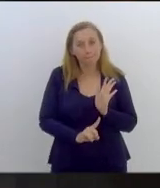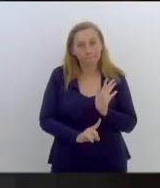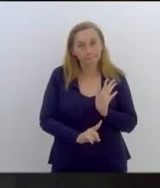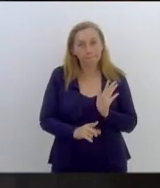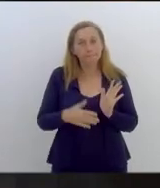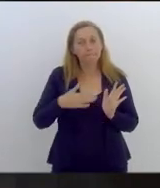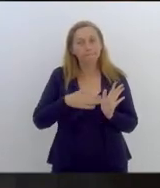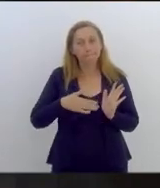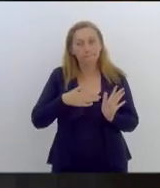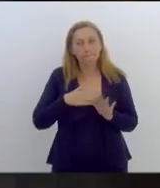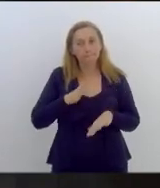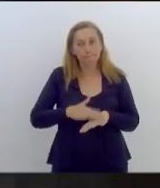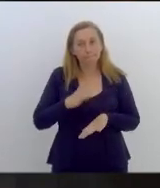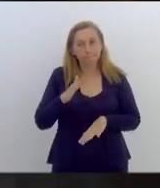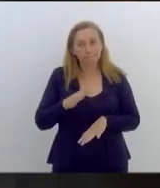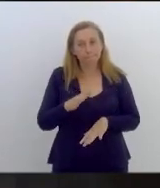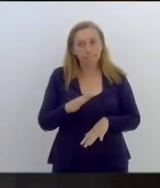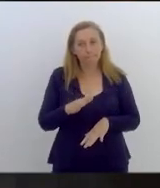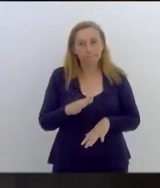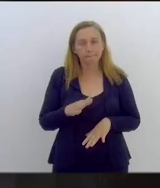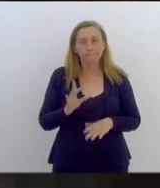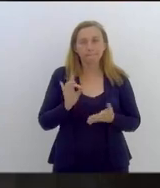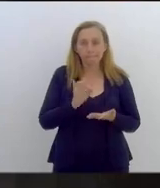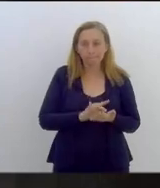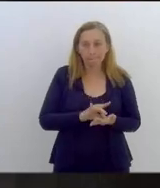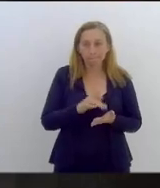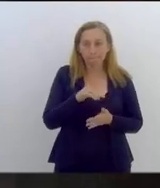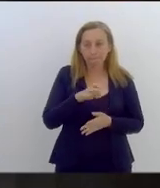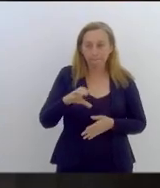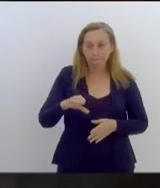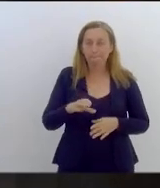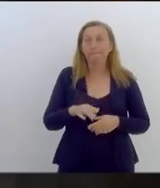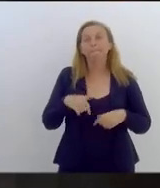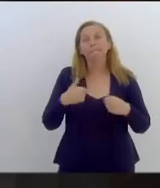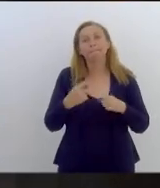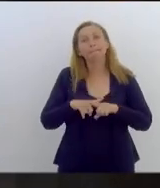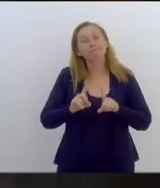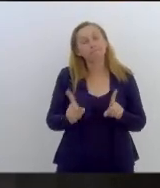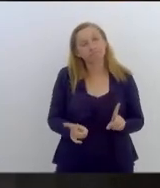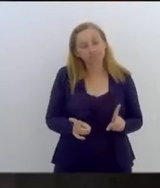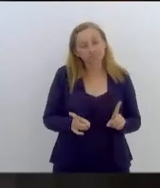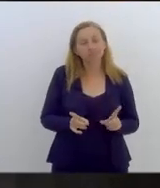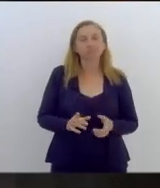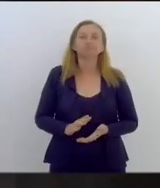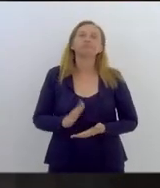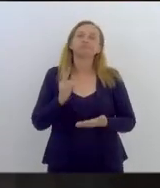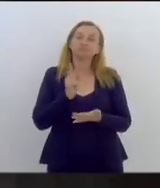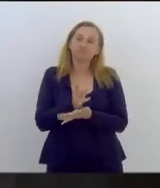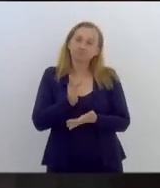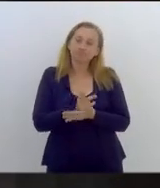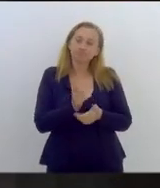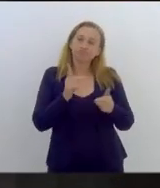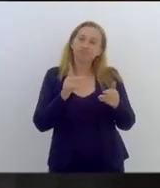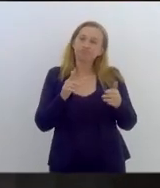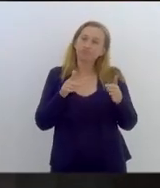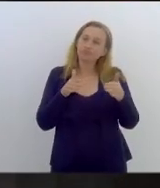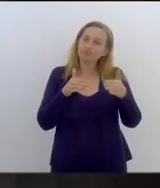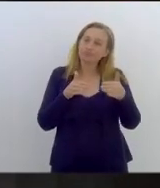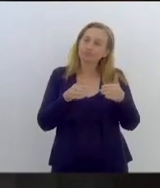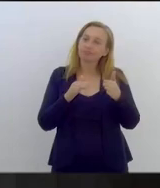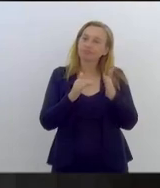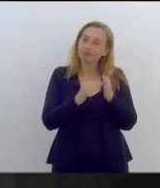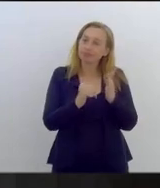até gostaria mais da formulação original da PEC. Mas ainda com essas restrições, é